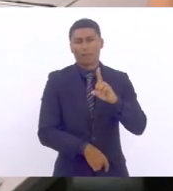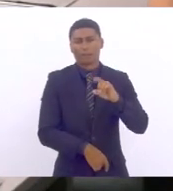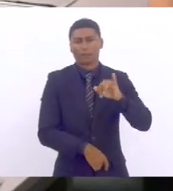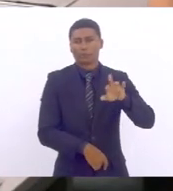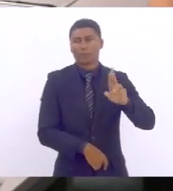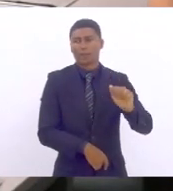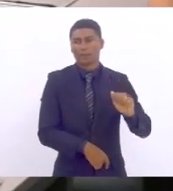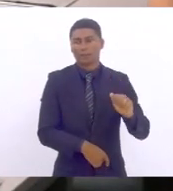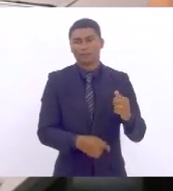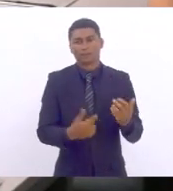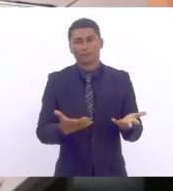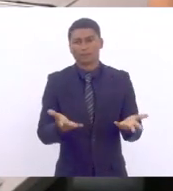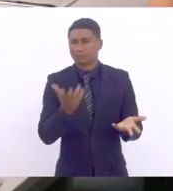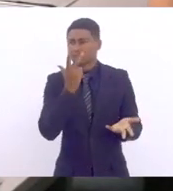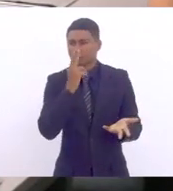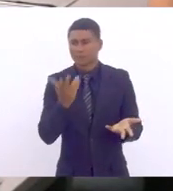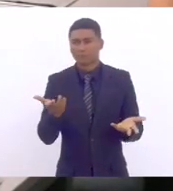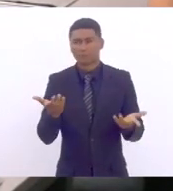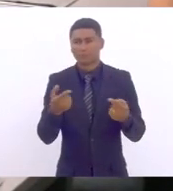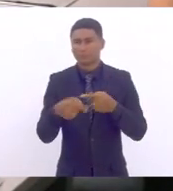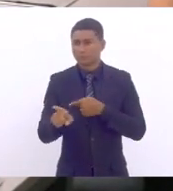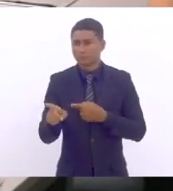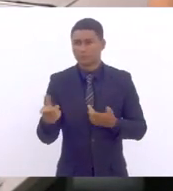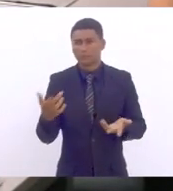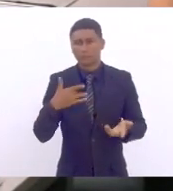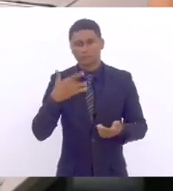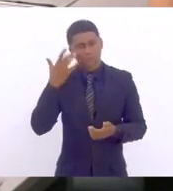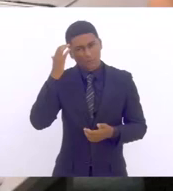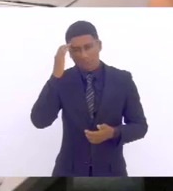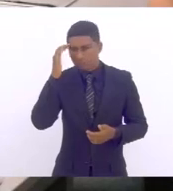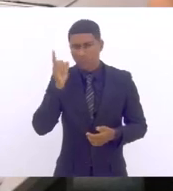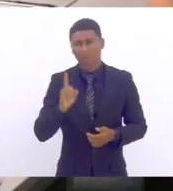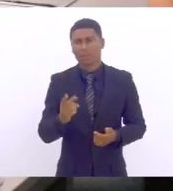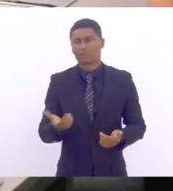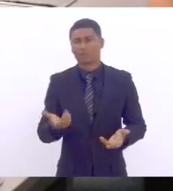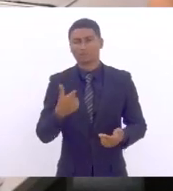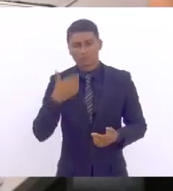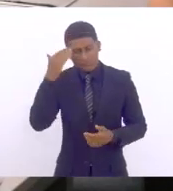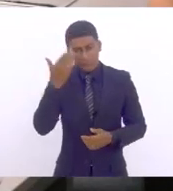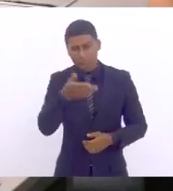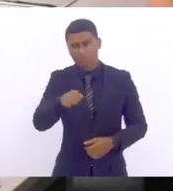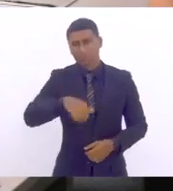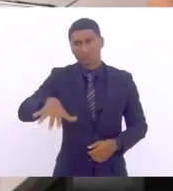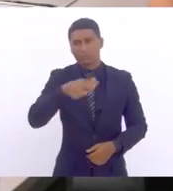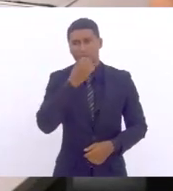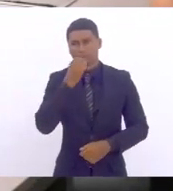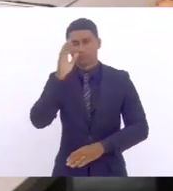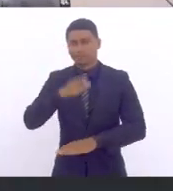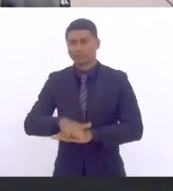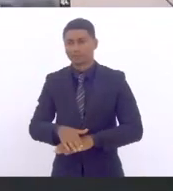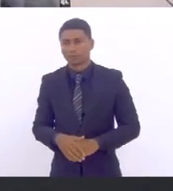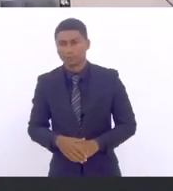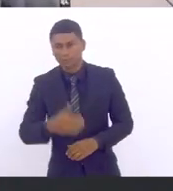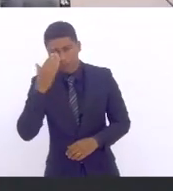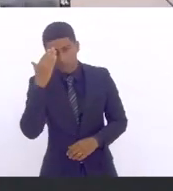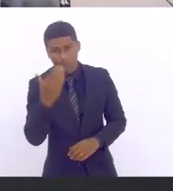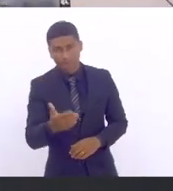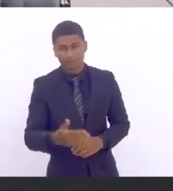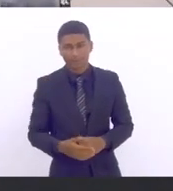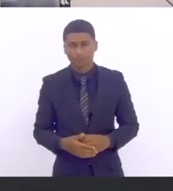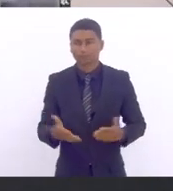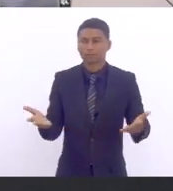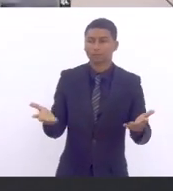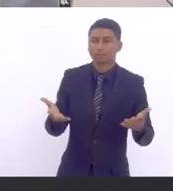tem cabimento. Toda essa enquadração é que eu não consigo entender. Agradeço a todos, uma boa tarde. Muito obrigado, Anderson.